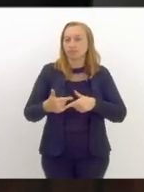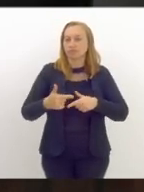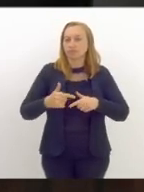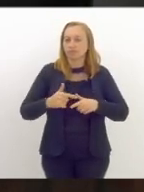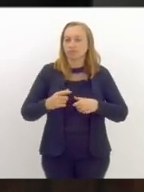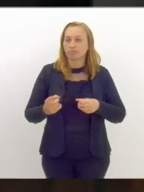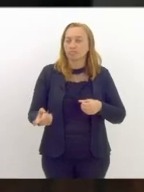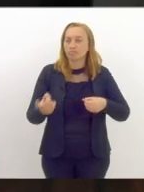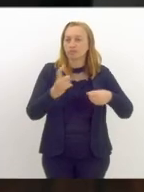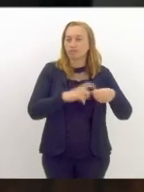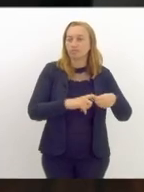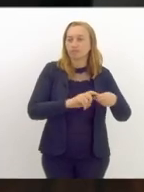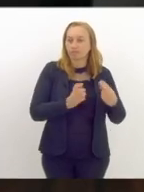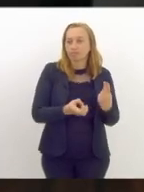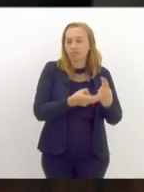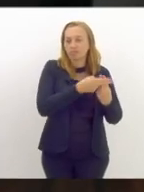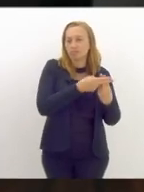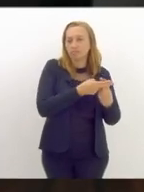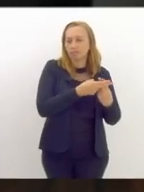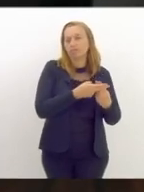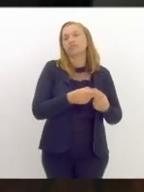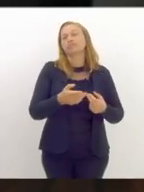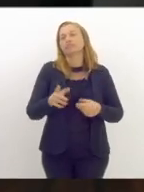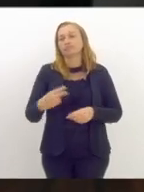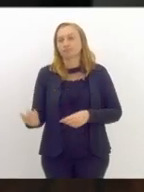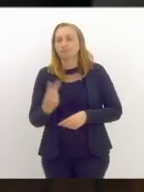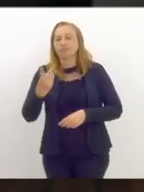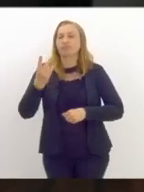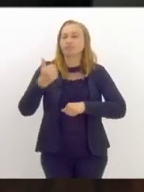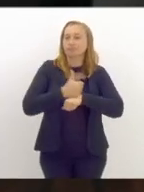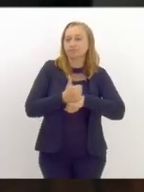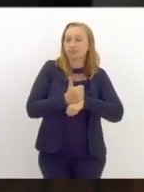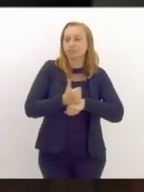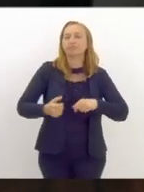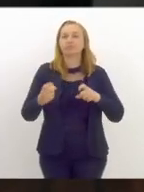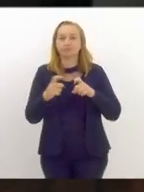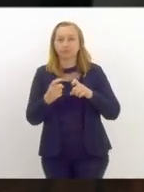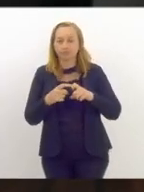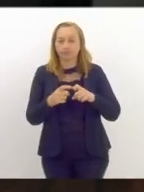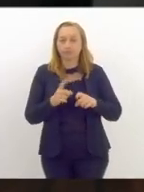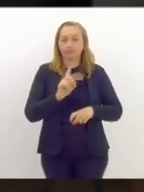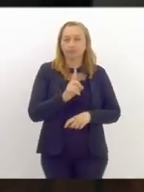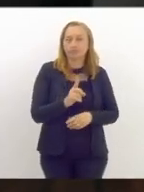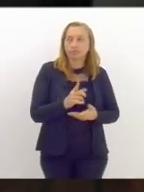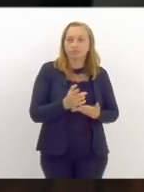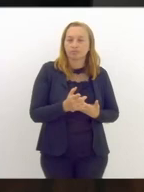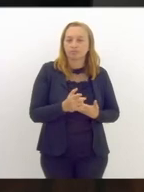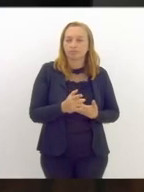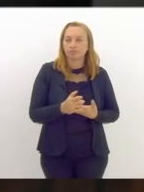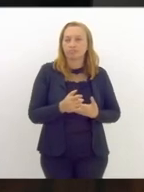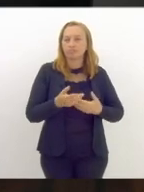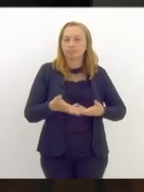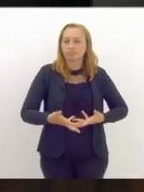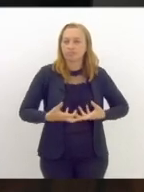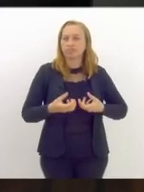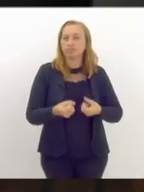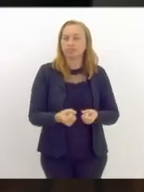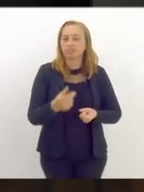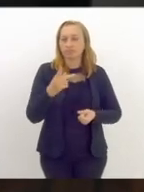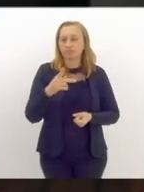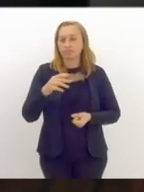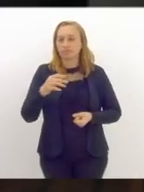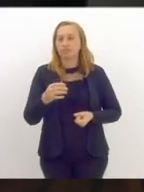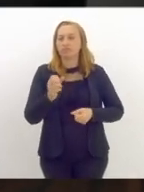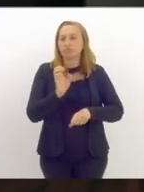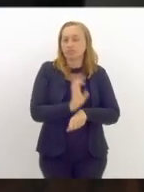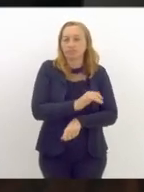nosso Estado. E, ao fazer isso, também busca valorizar os profissionais médicos. Não por acaso, o QIEP recebeu da Associação Médica do